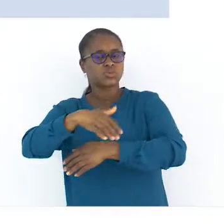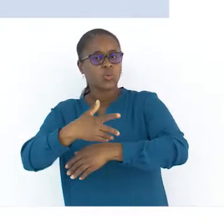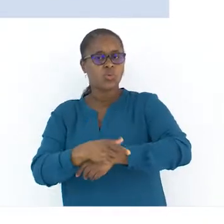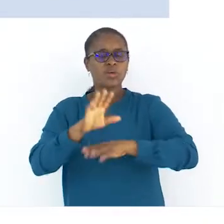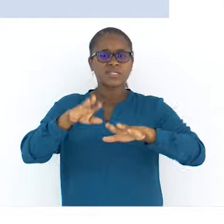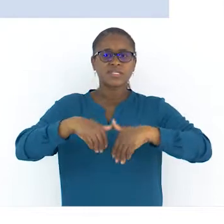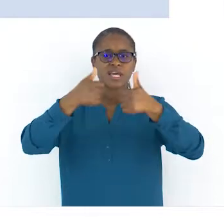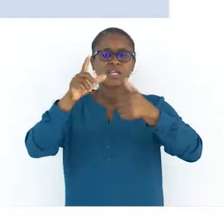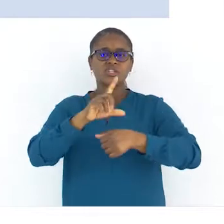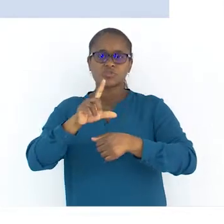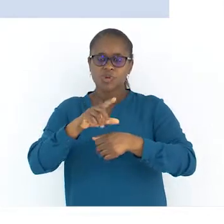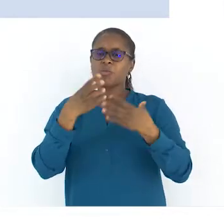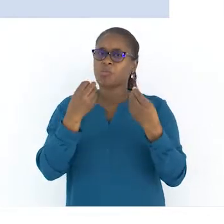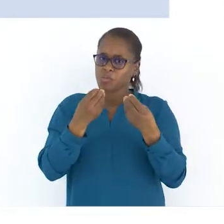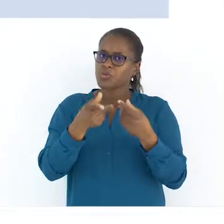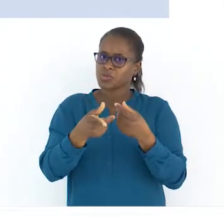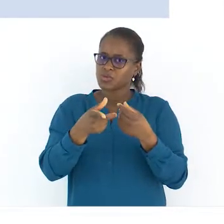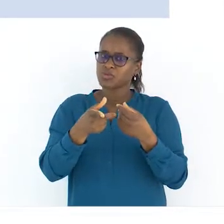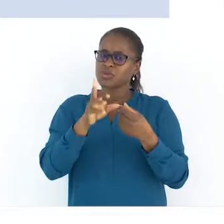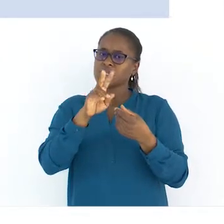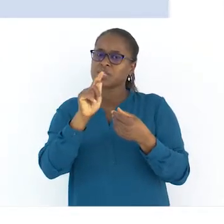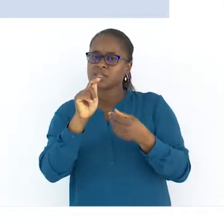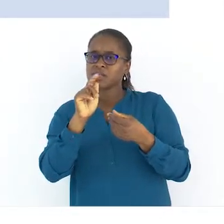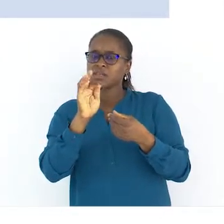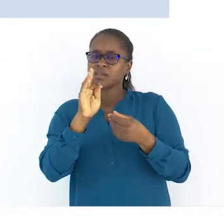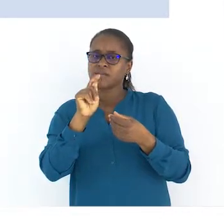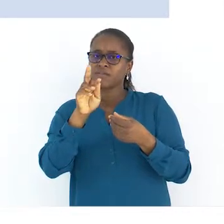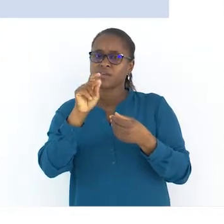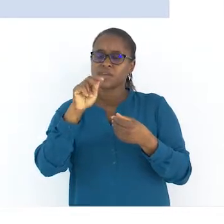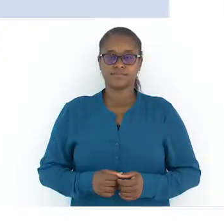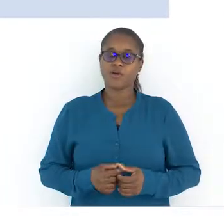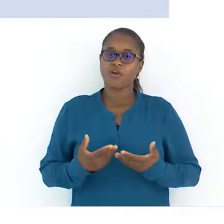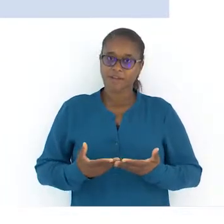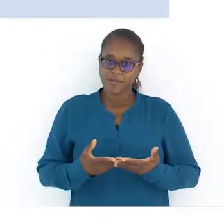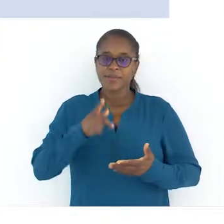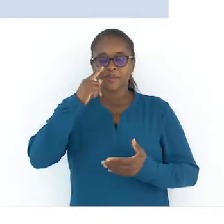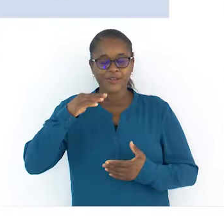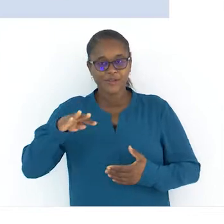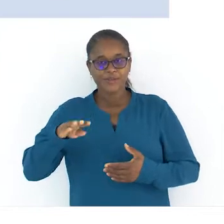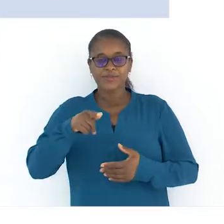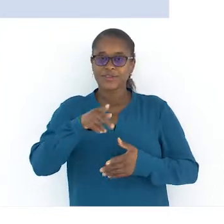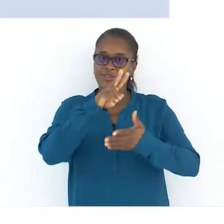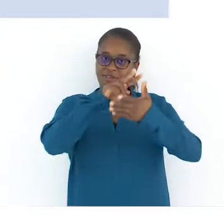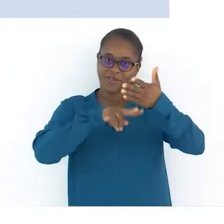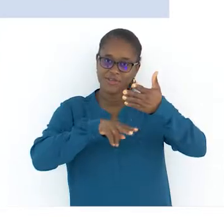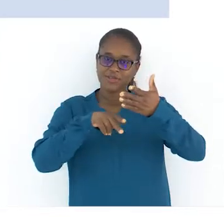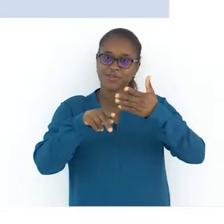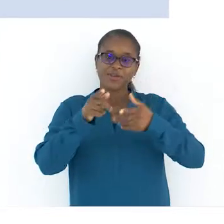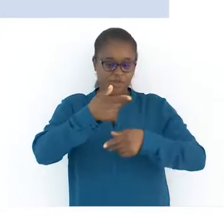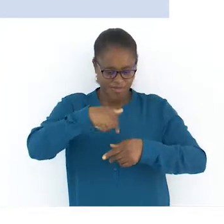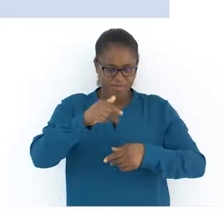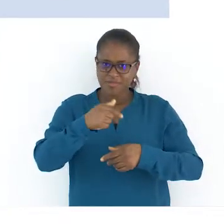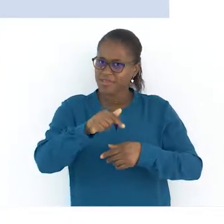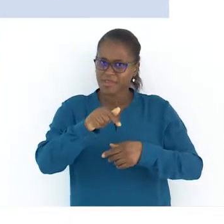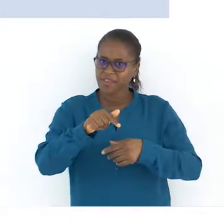Lisboa. Muita referência ao espaço. Muita referência que temos. Ora bem, meninos, neste texto nós não